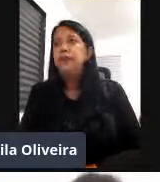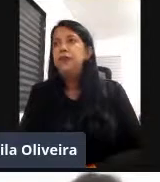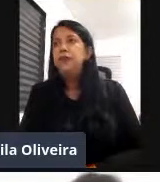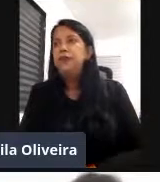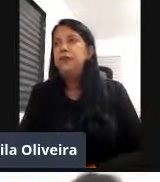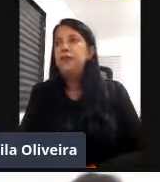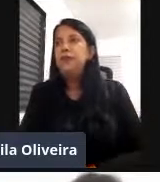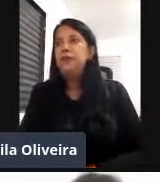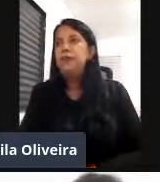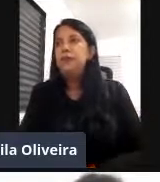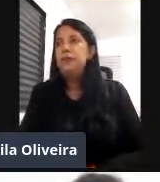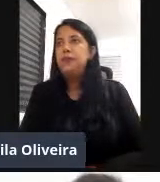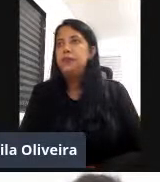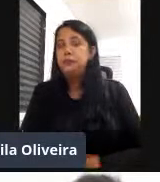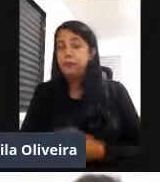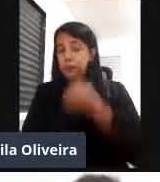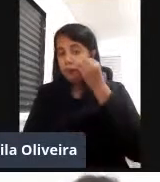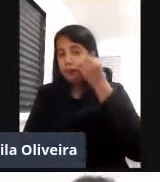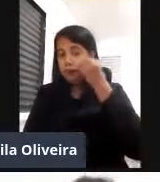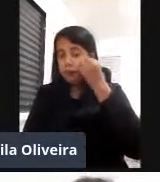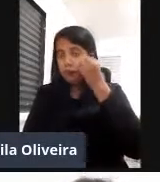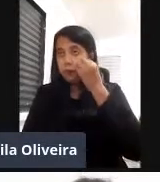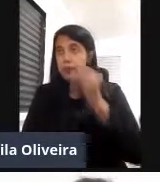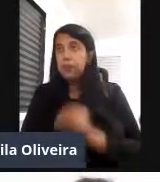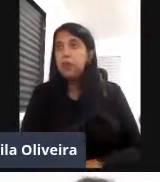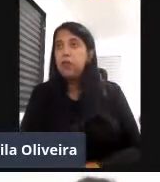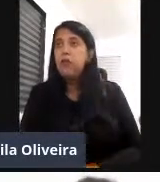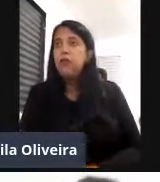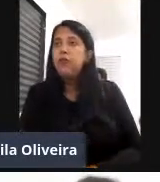Vamos refazer aquela primeira busca que a gente fez.